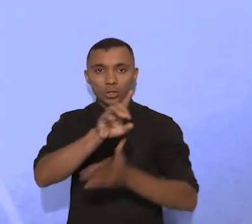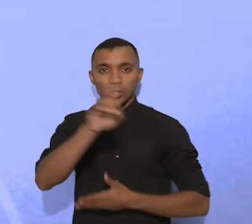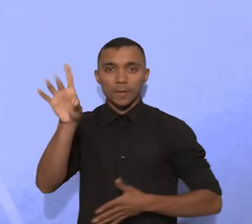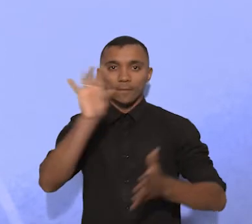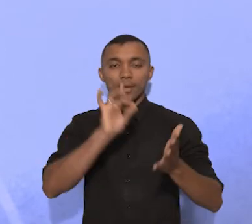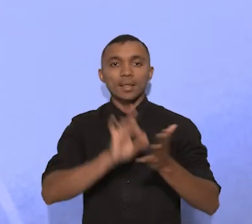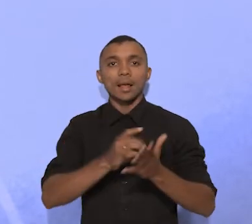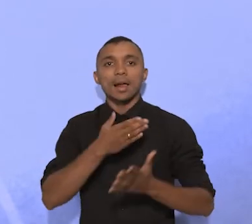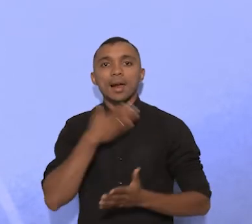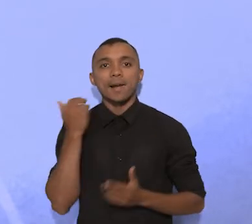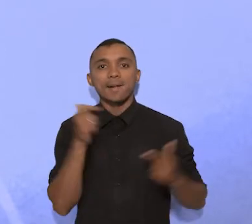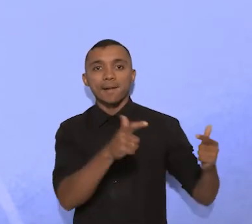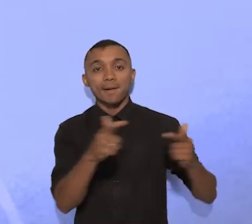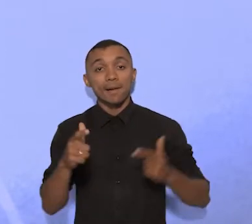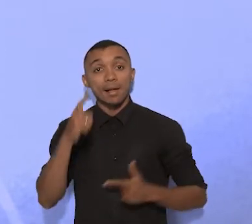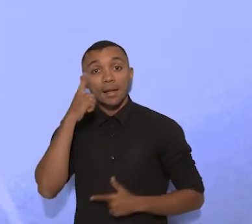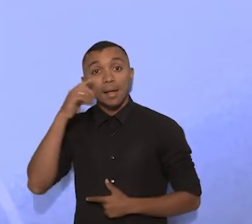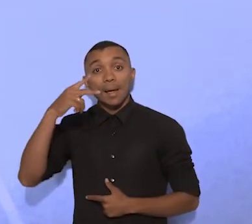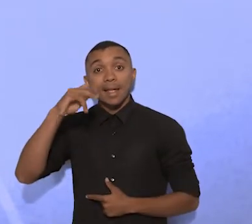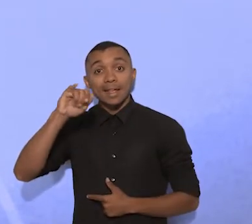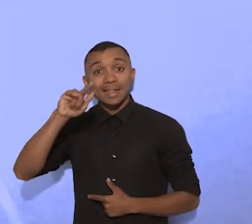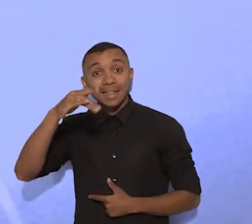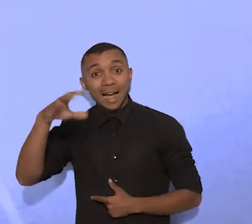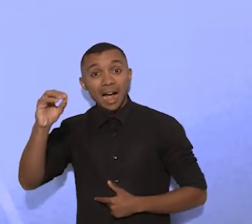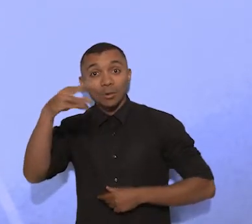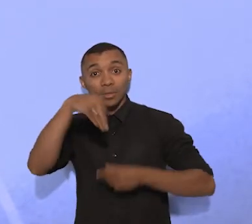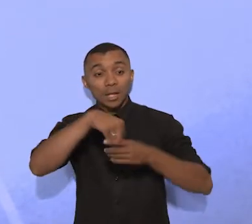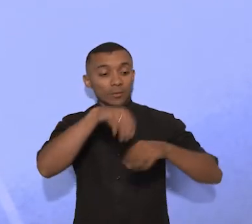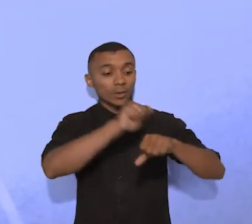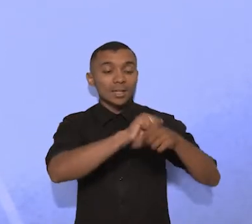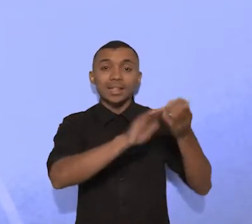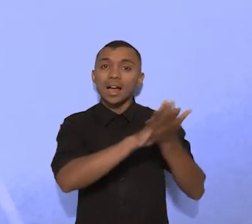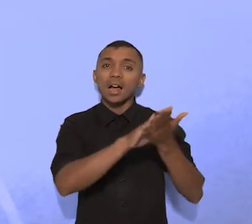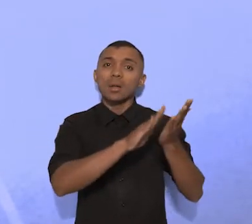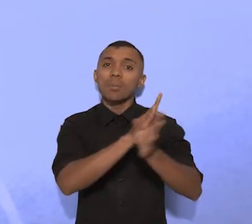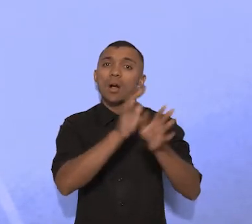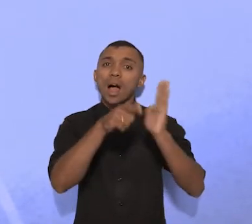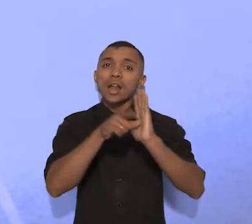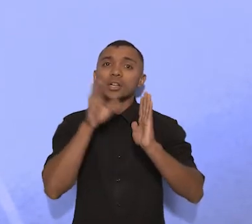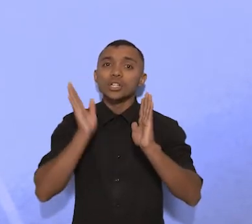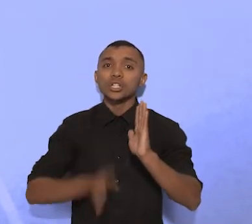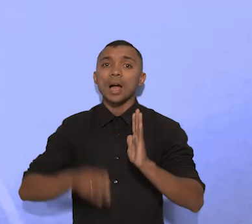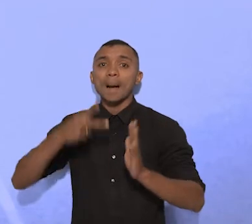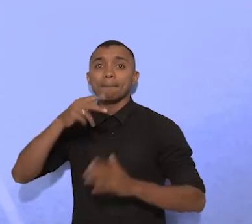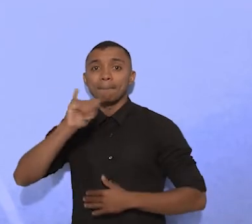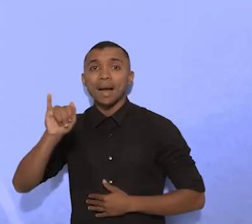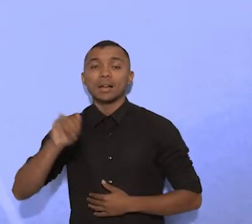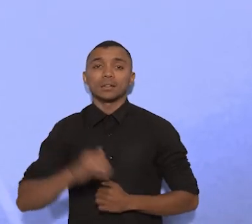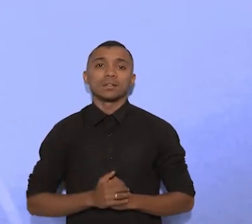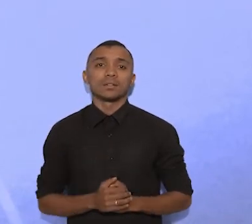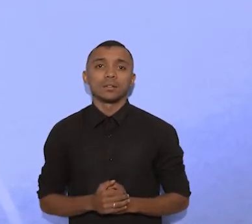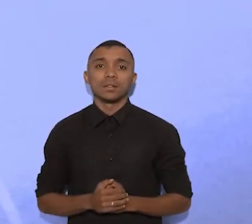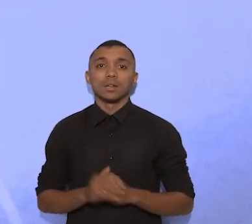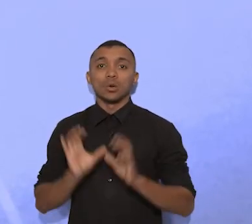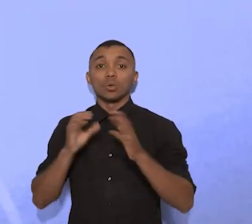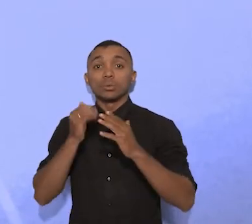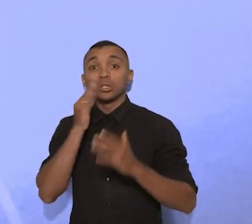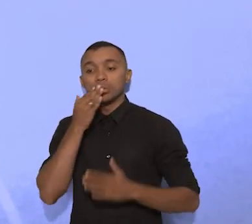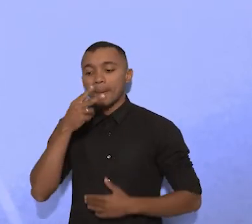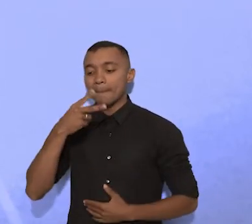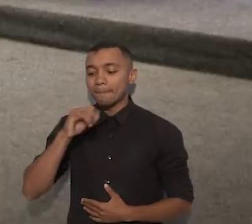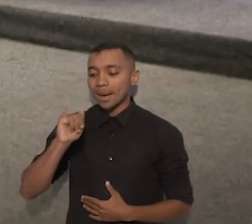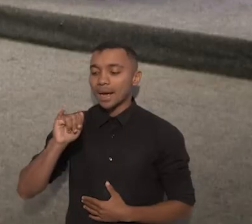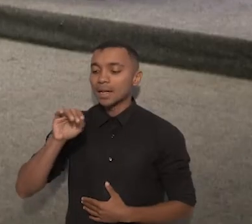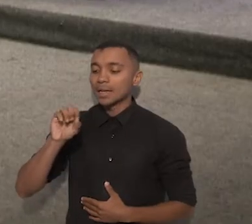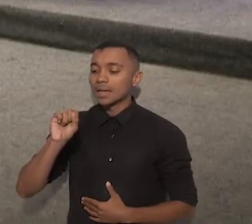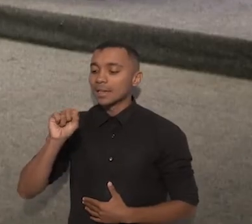guardou posição. Porque o Pikachu não veio fazer isso no Fortaleza. Isso ele já fazia no Paysandu como lateral direito e fez no Vasco também como isso, lateral direito. Isso graças ao